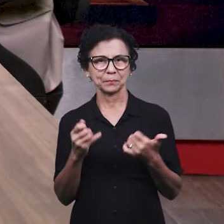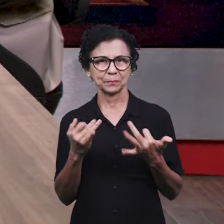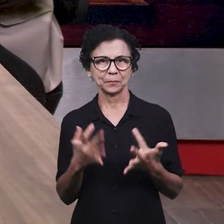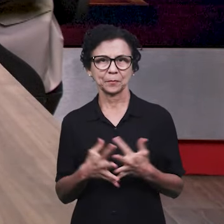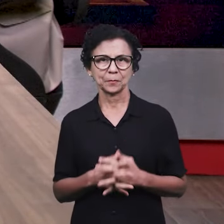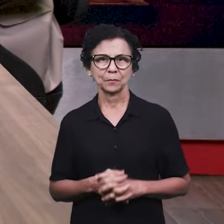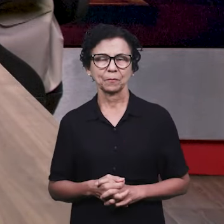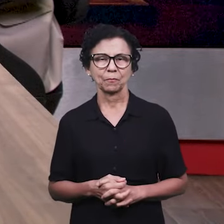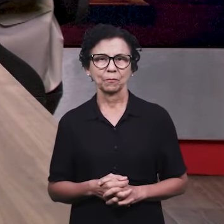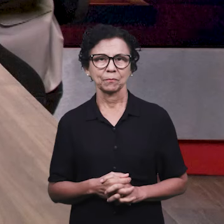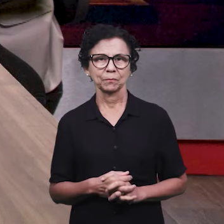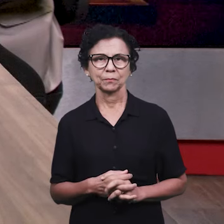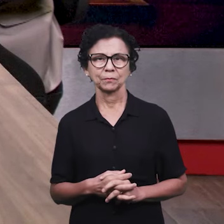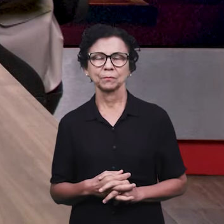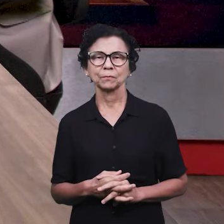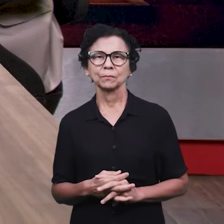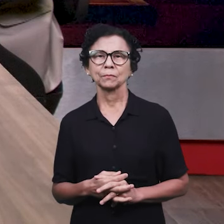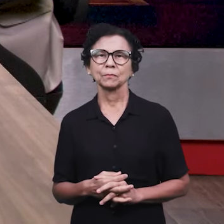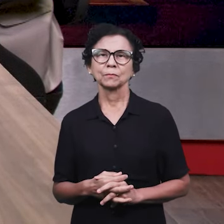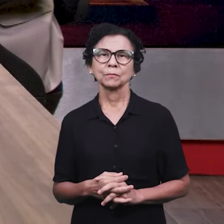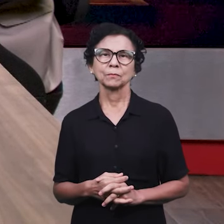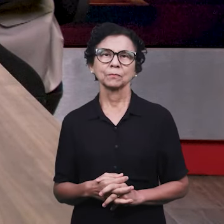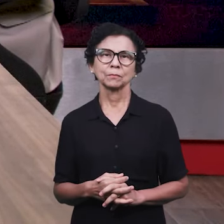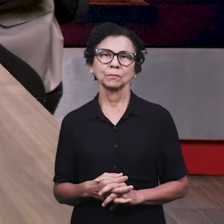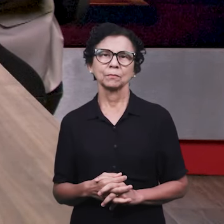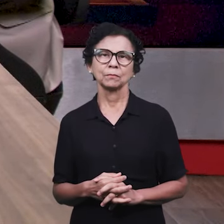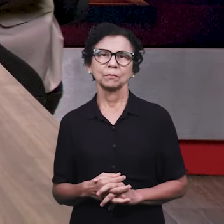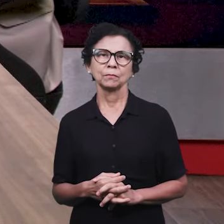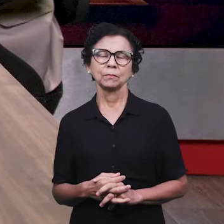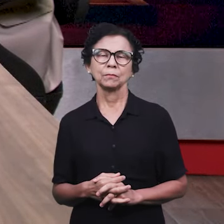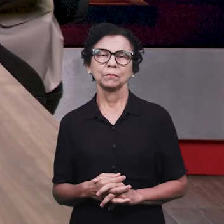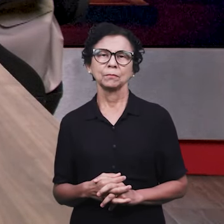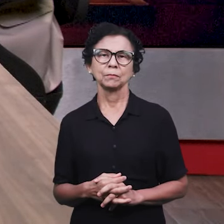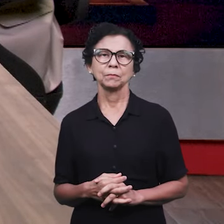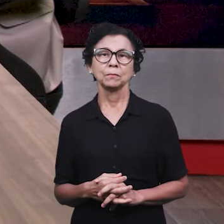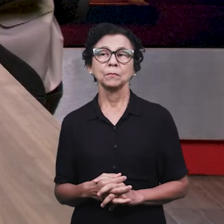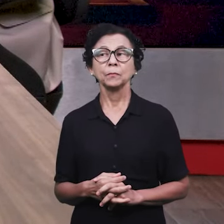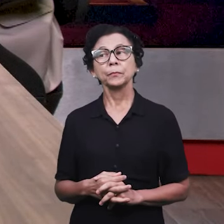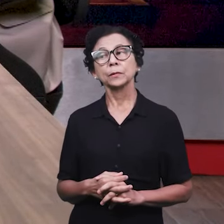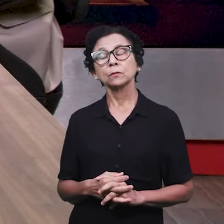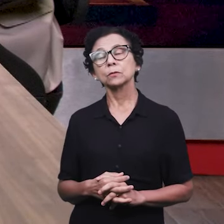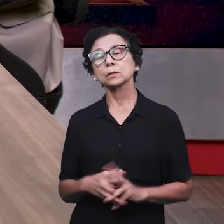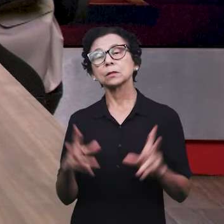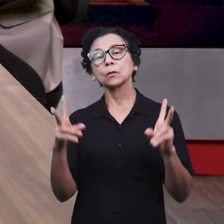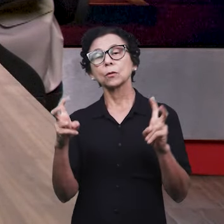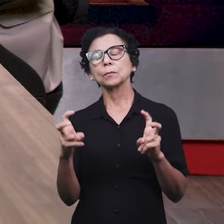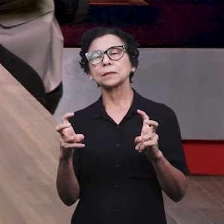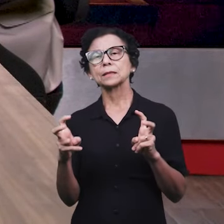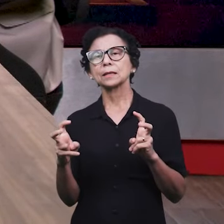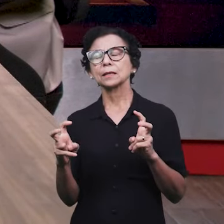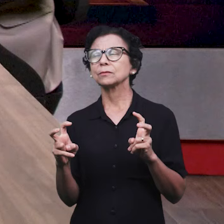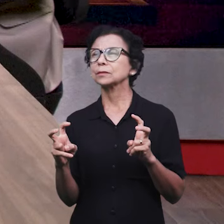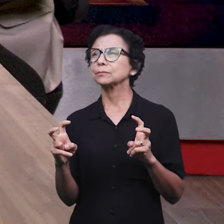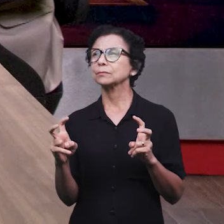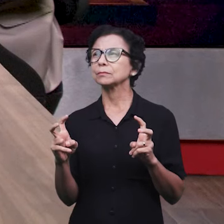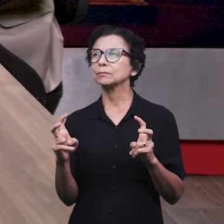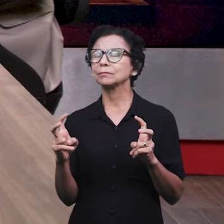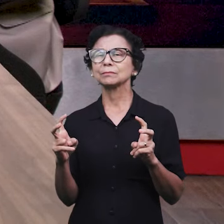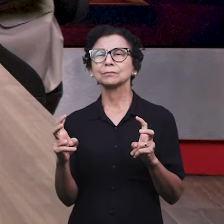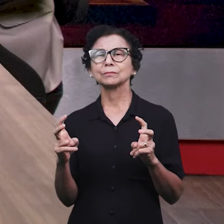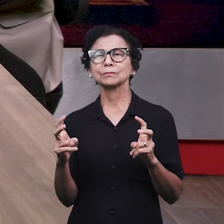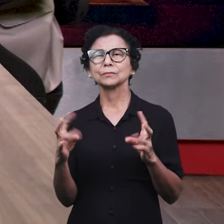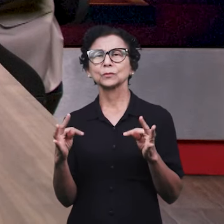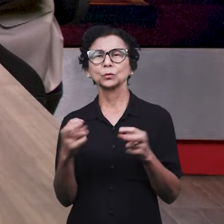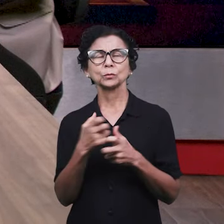a natureza, a gente vai observar tudo que está ao nosso redor, é uma coisa maravilhosa, é